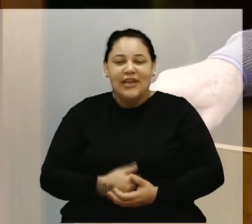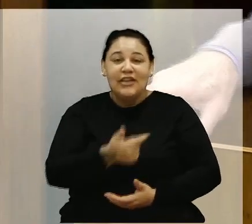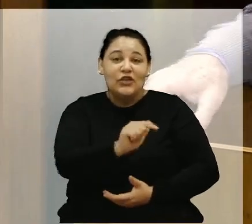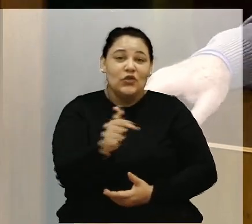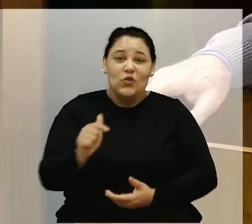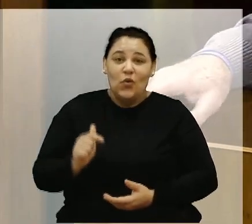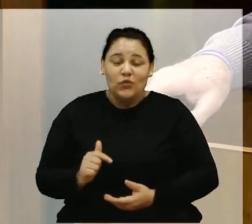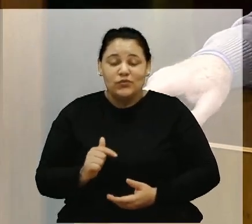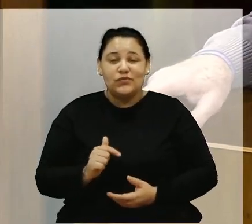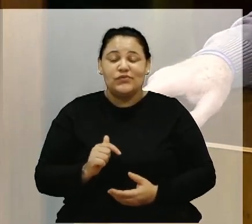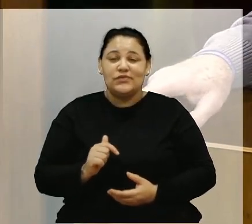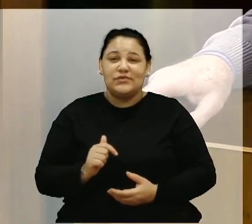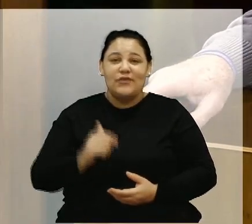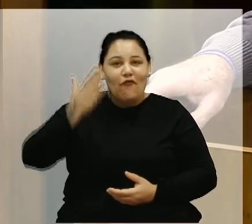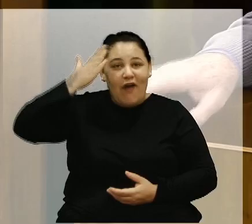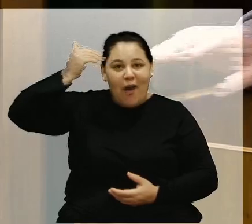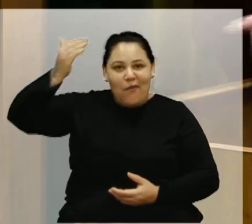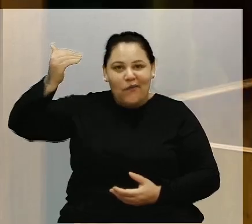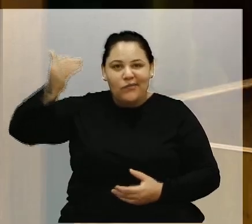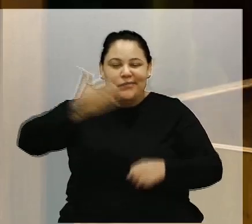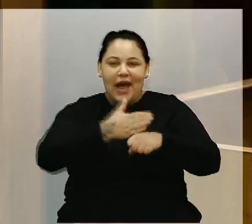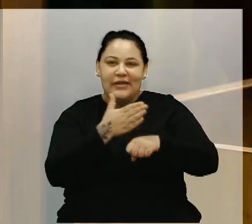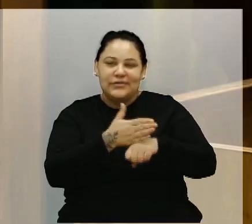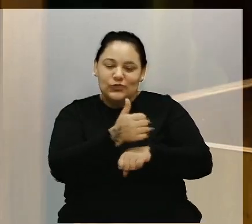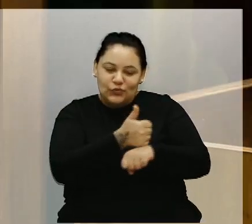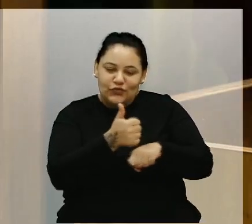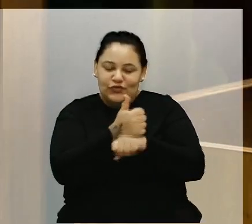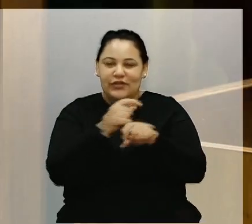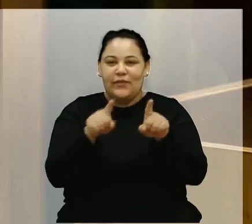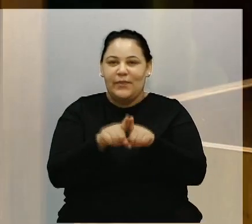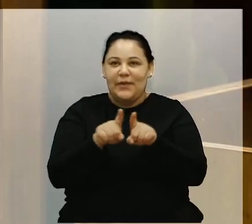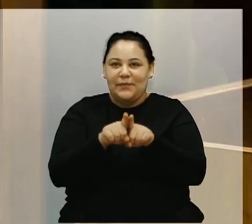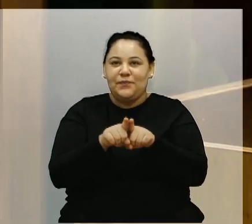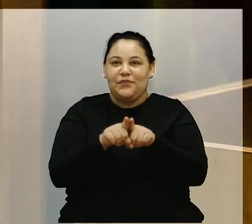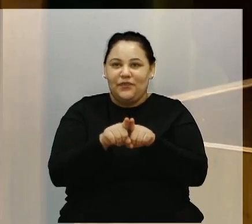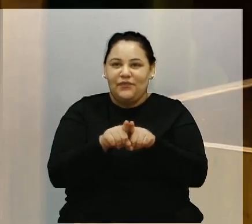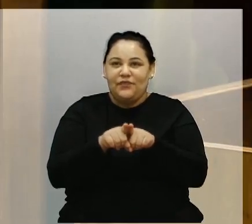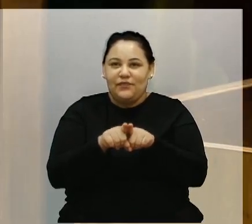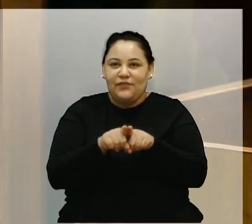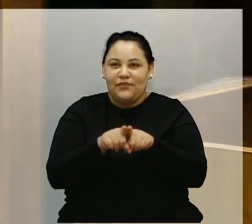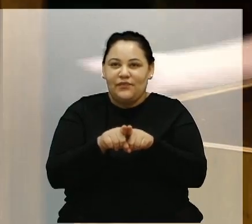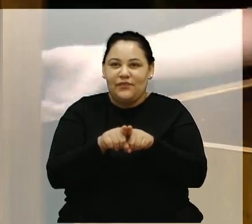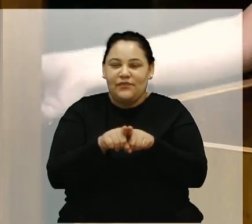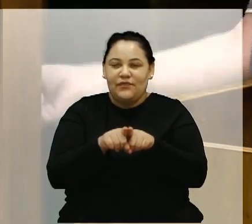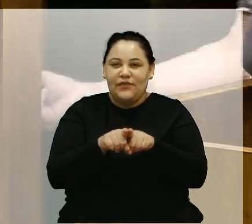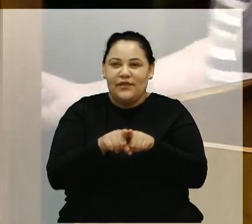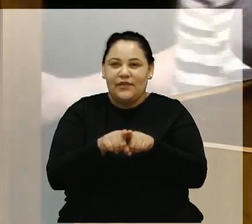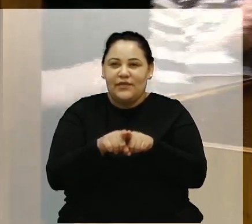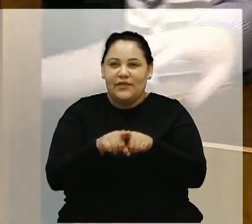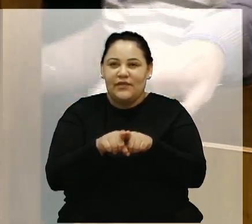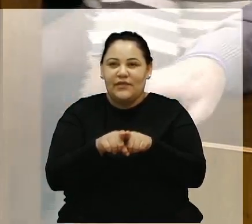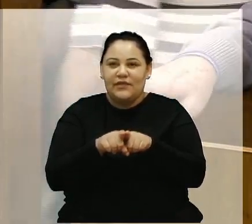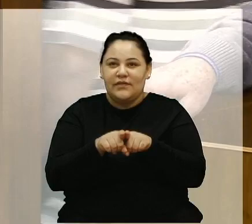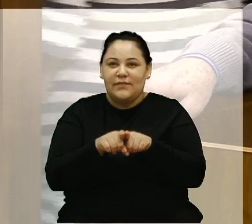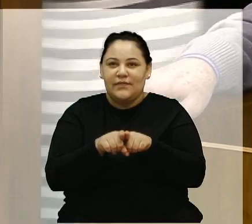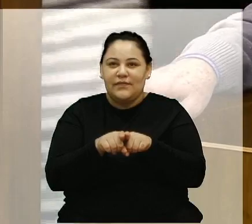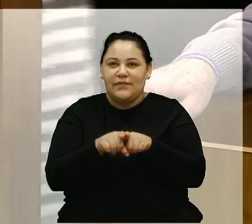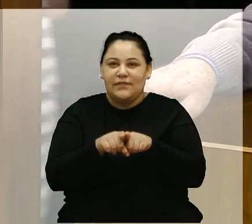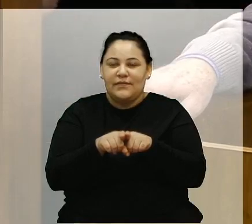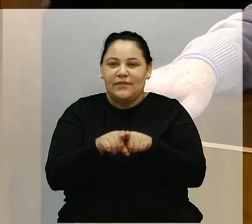do meio profissional. Serão treinados os times pelo